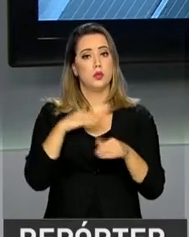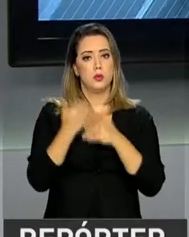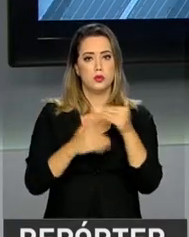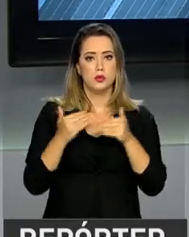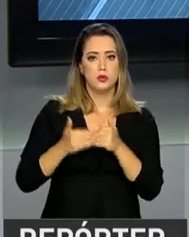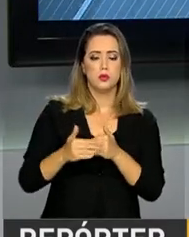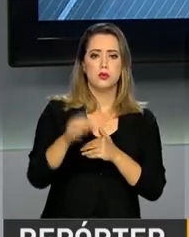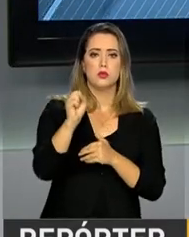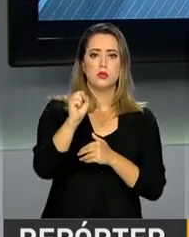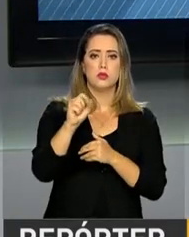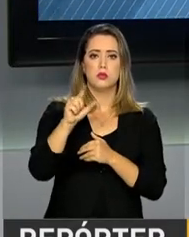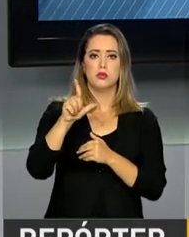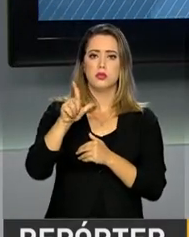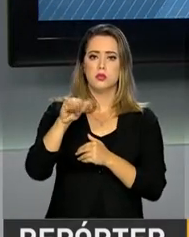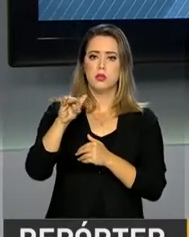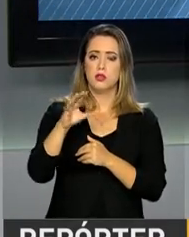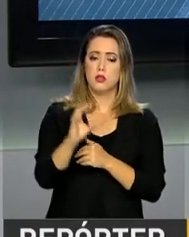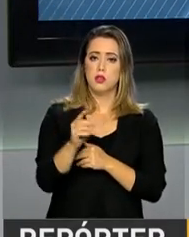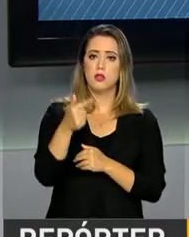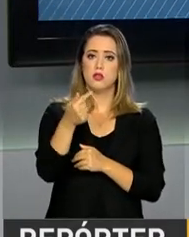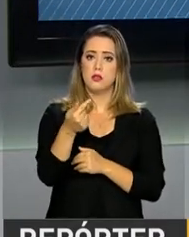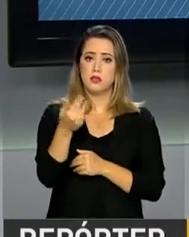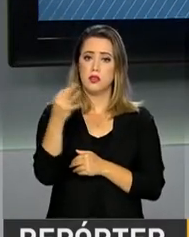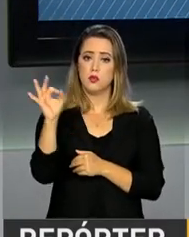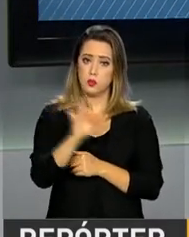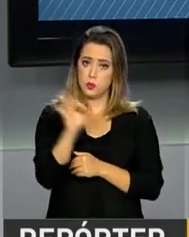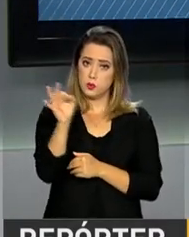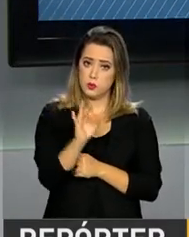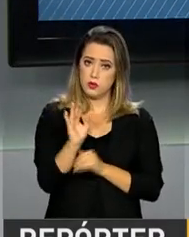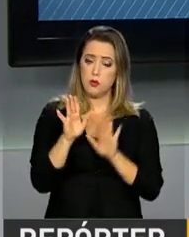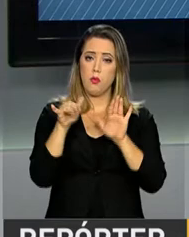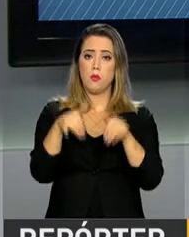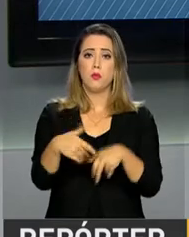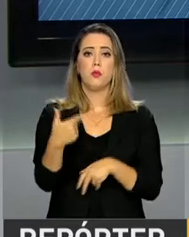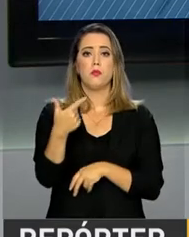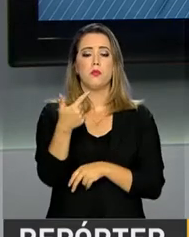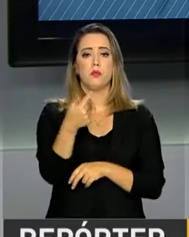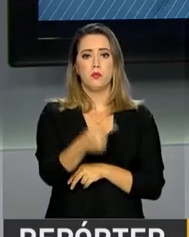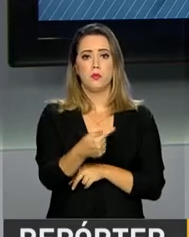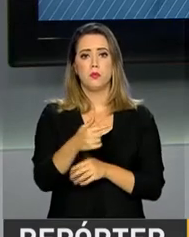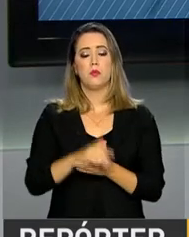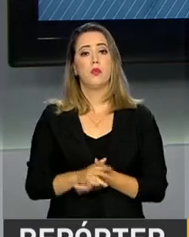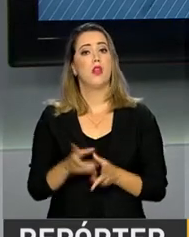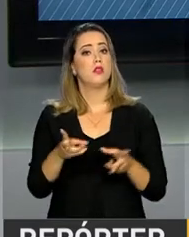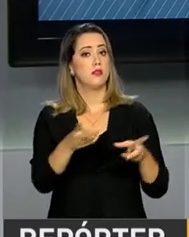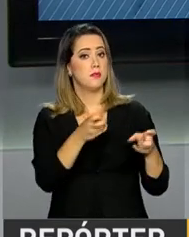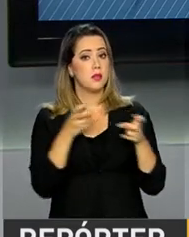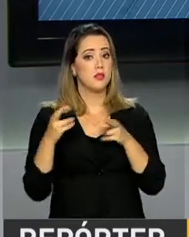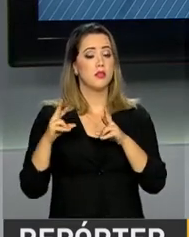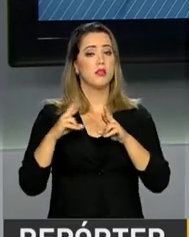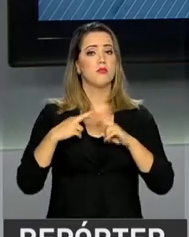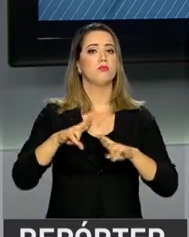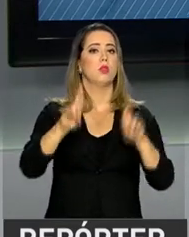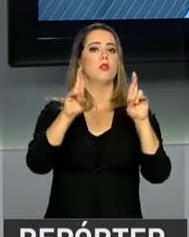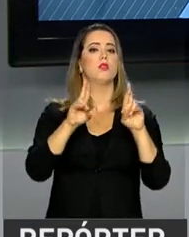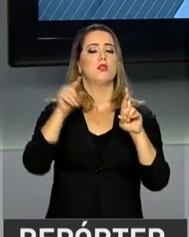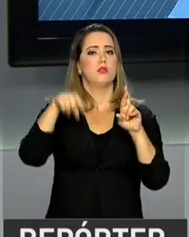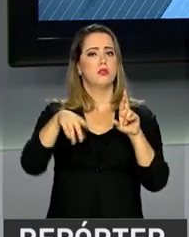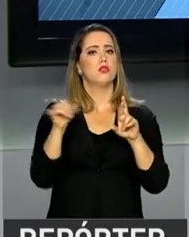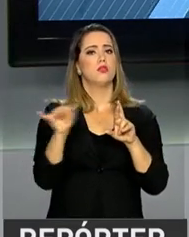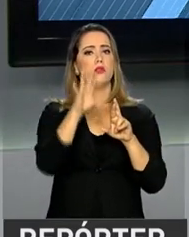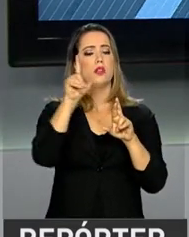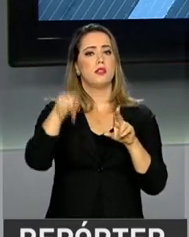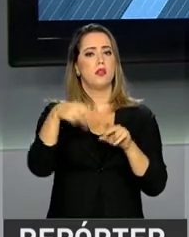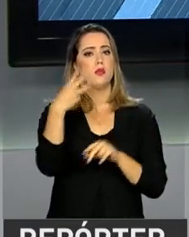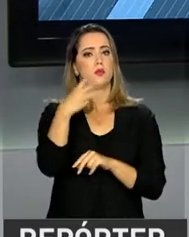básica de juros a selic em sete por cento ao final de 2017 a expectativa de inflação ao final deste ano